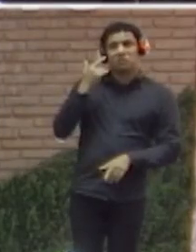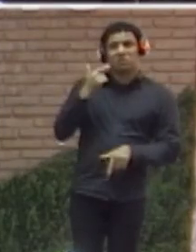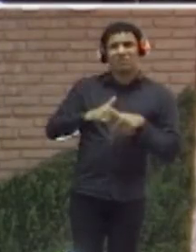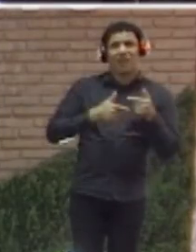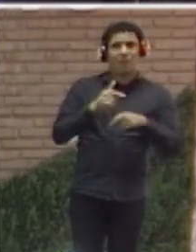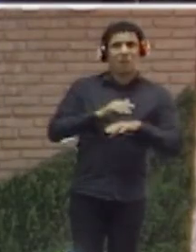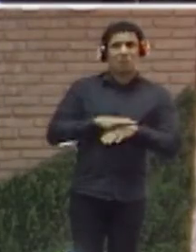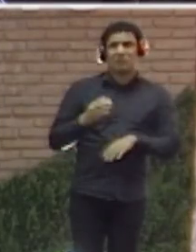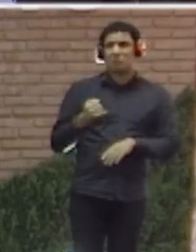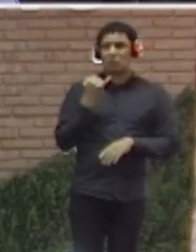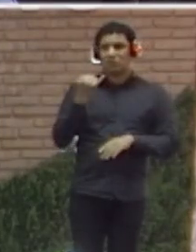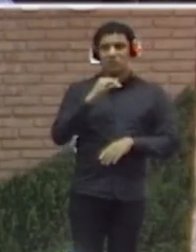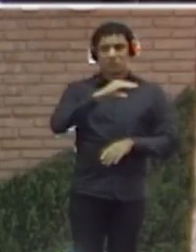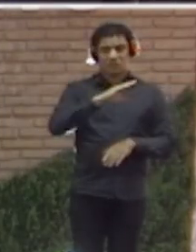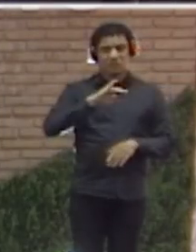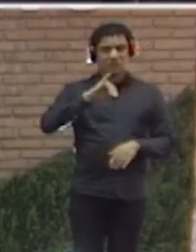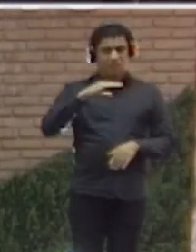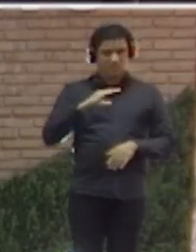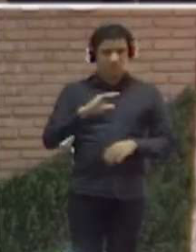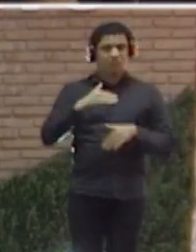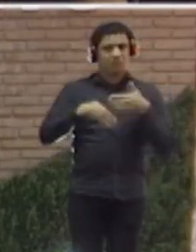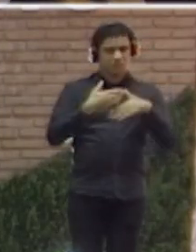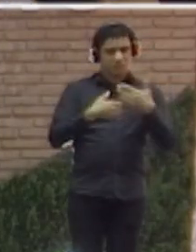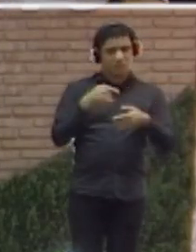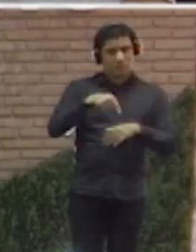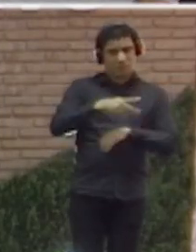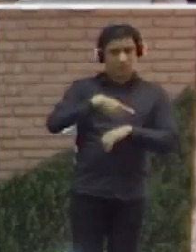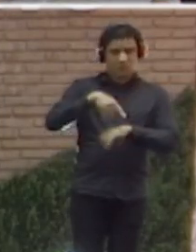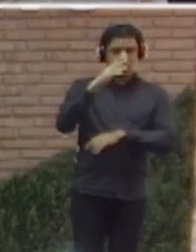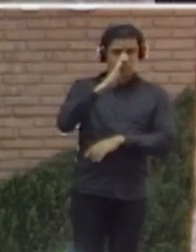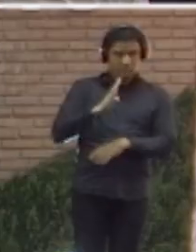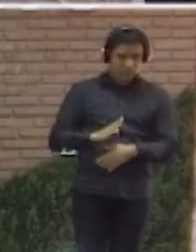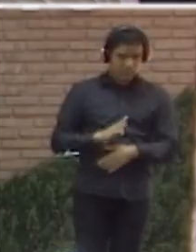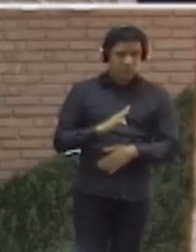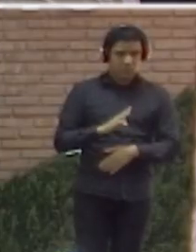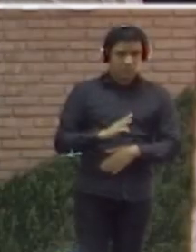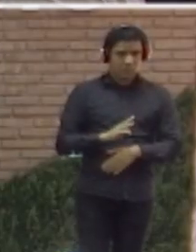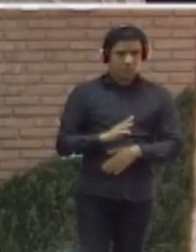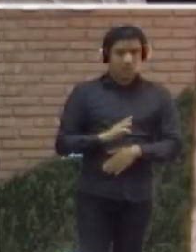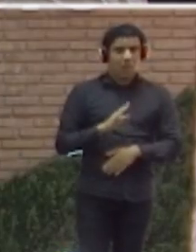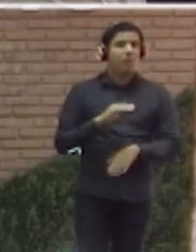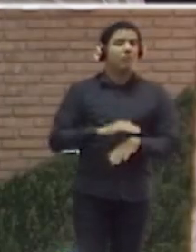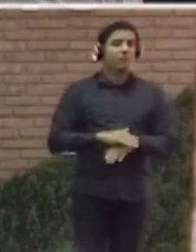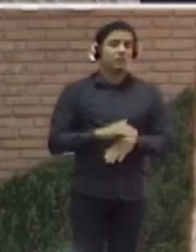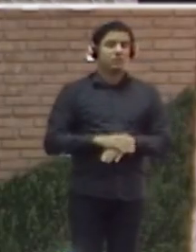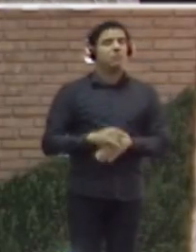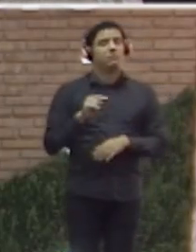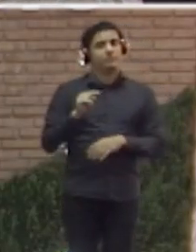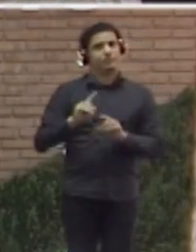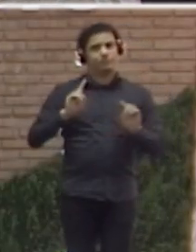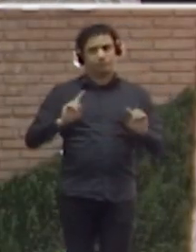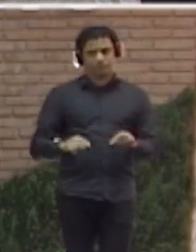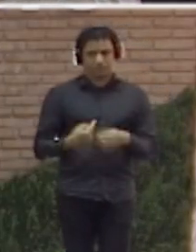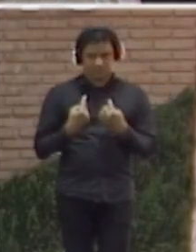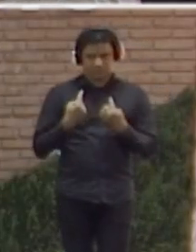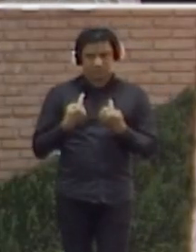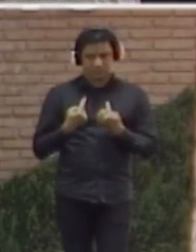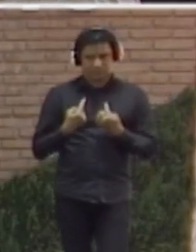CEBIC tem desenvolvido hoje no Brasil, fazer com que esse desafio